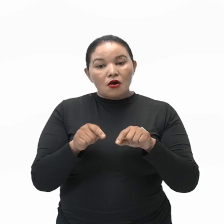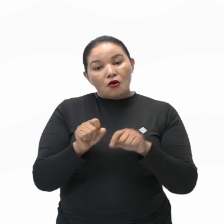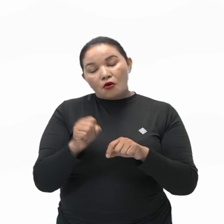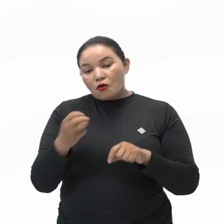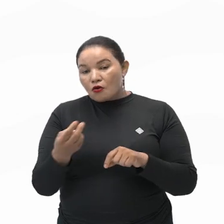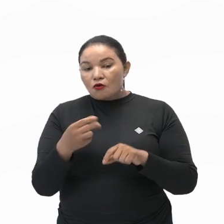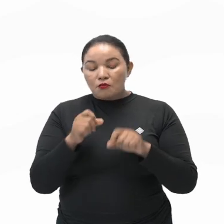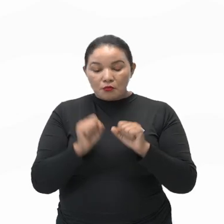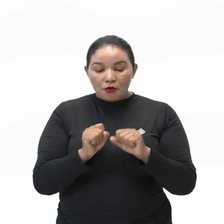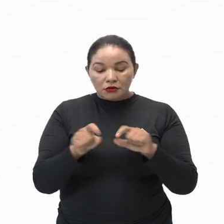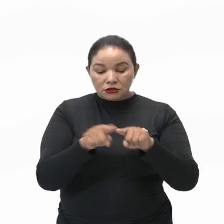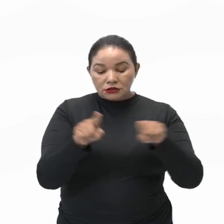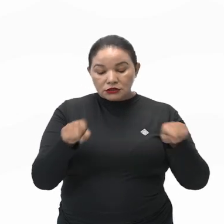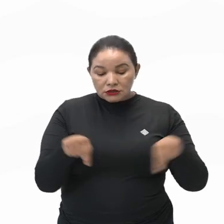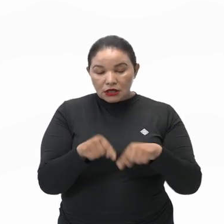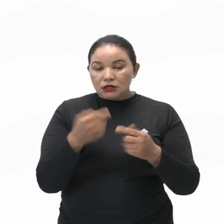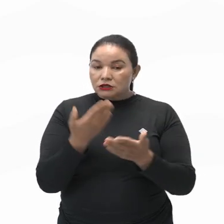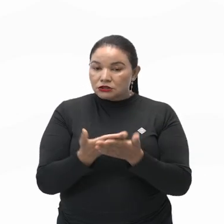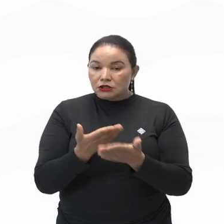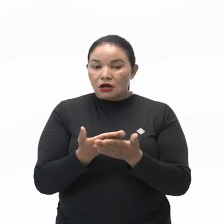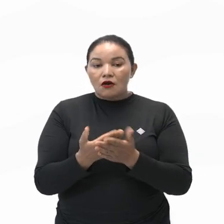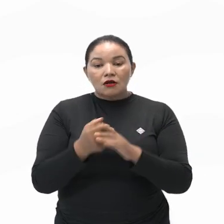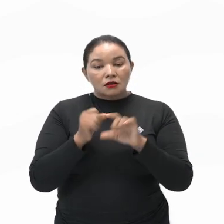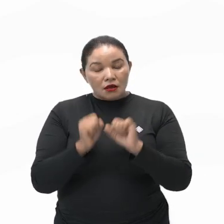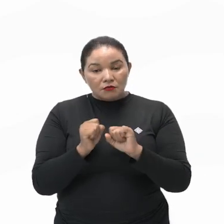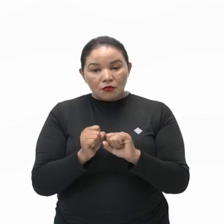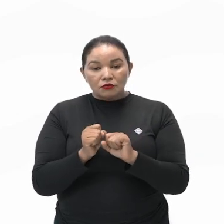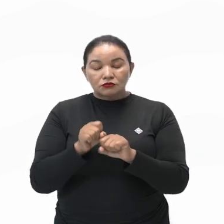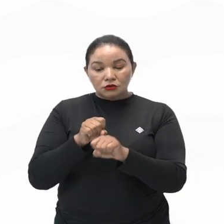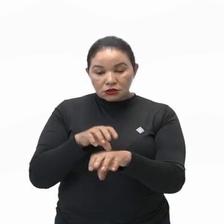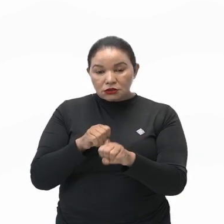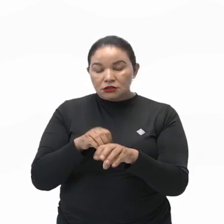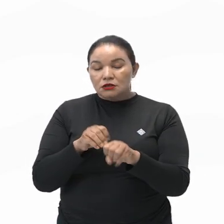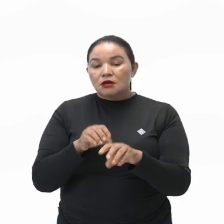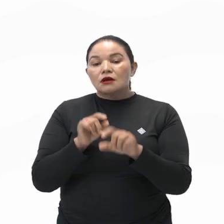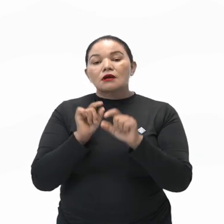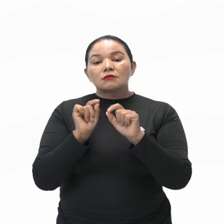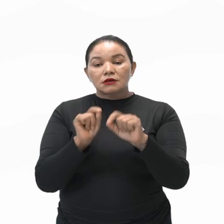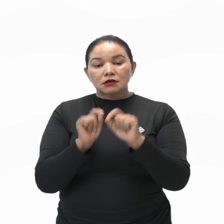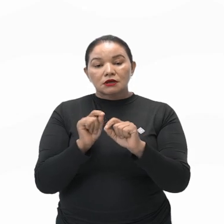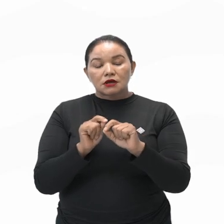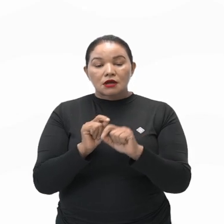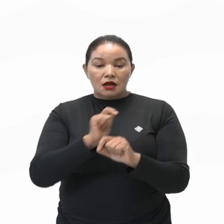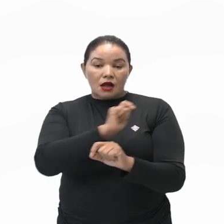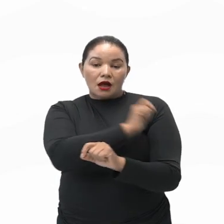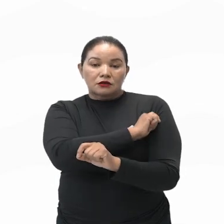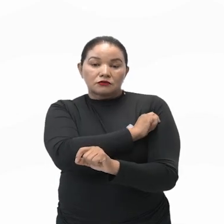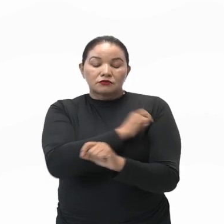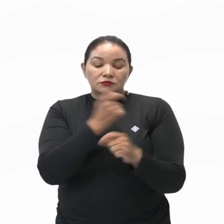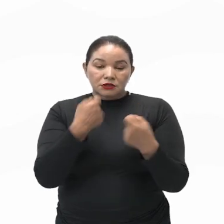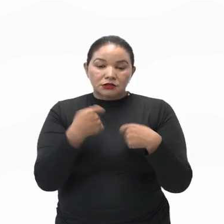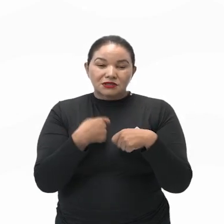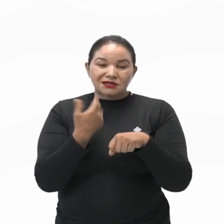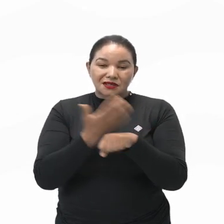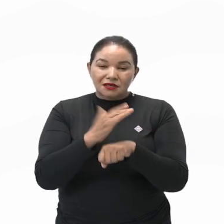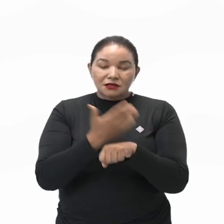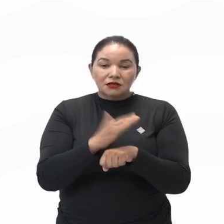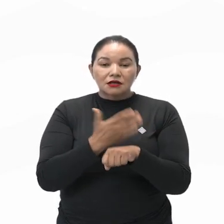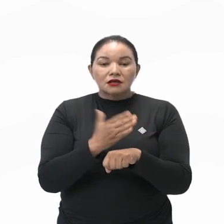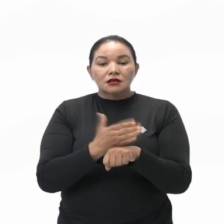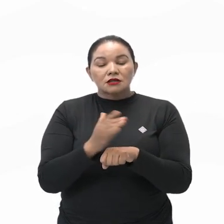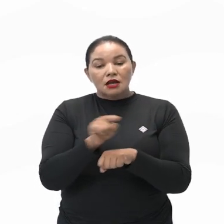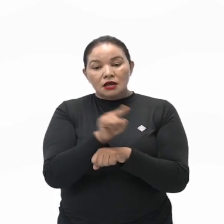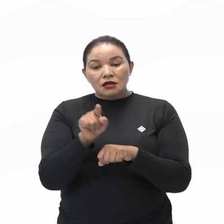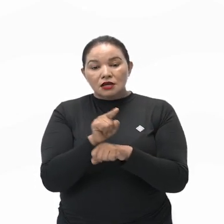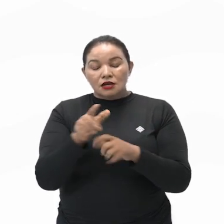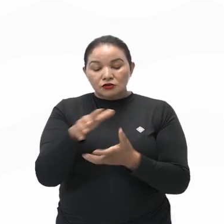na própria sala de aula, trazendo educação, né, dos alunos sobre essa prática sustentável, que pode